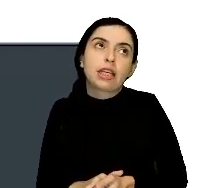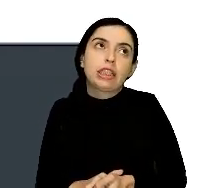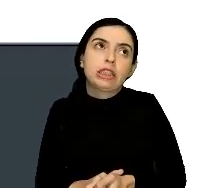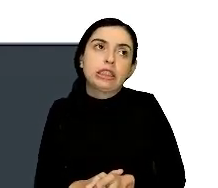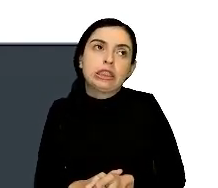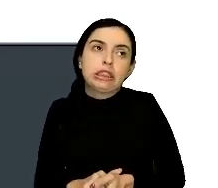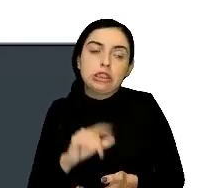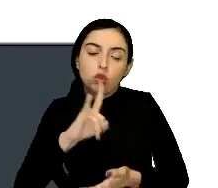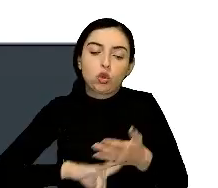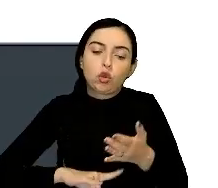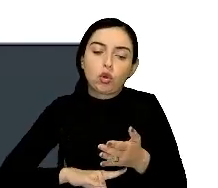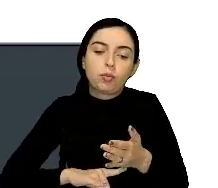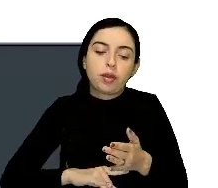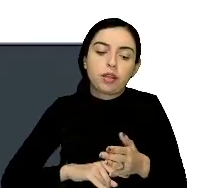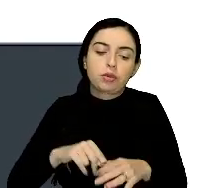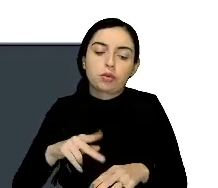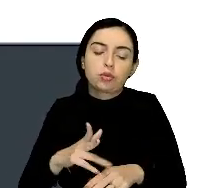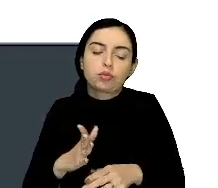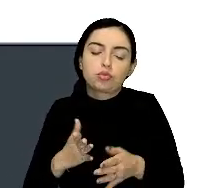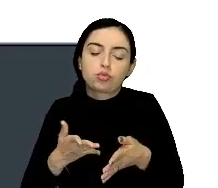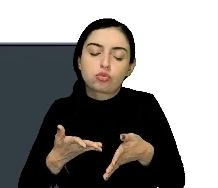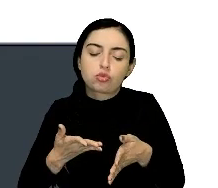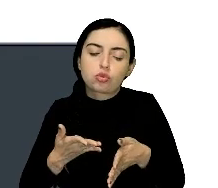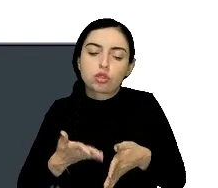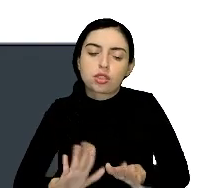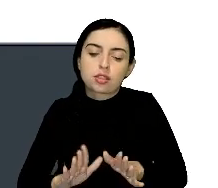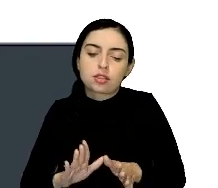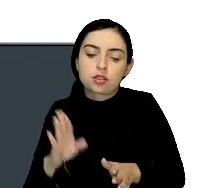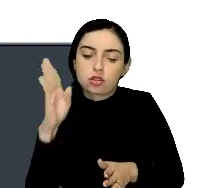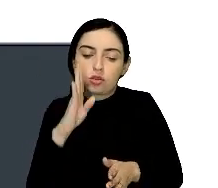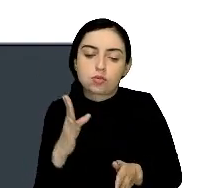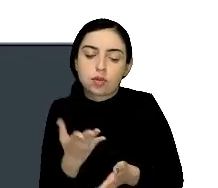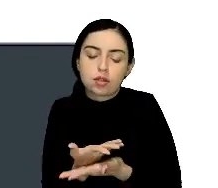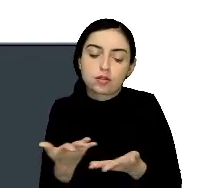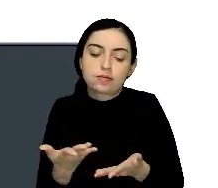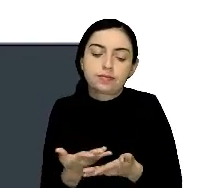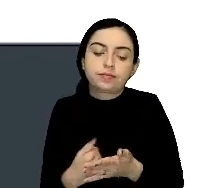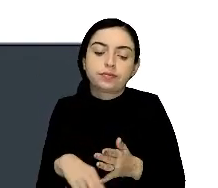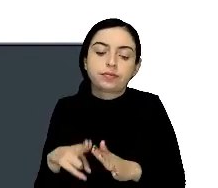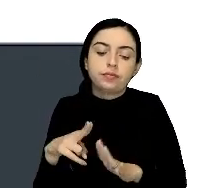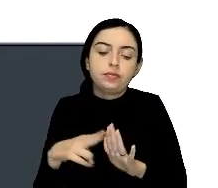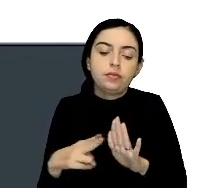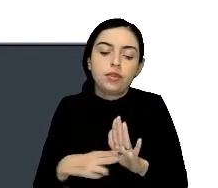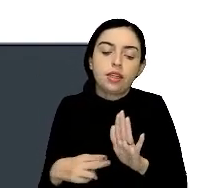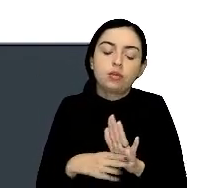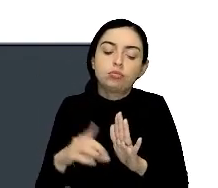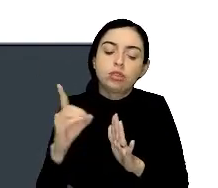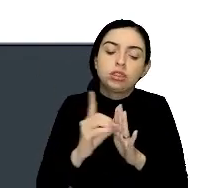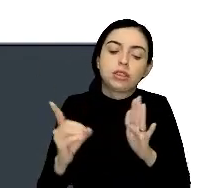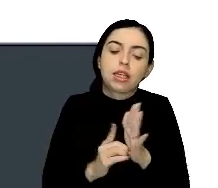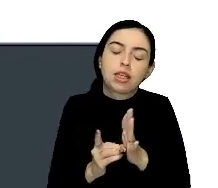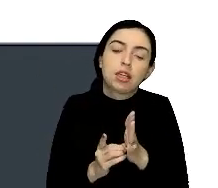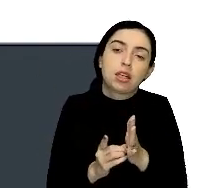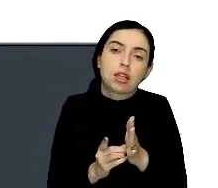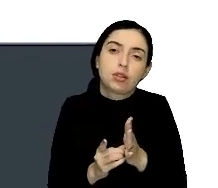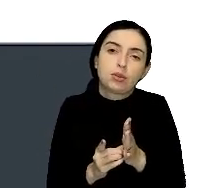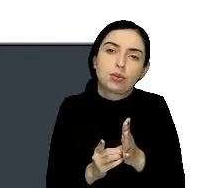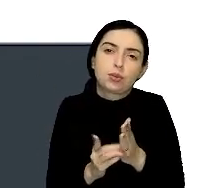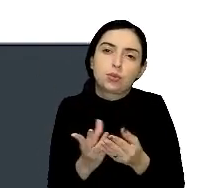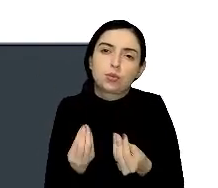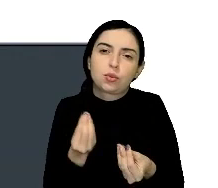depois. A gente tinha o Estatuto do Estrangeiro e o decreto que o regulamentava. Mas esse decreto que o regulamentava era um